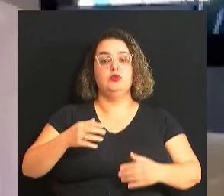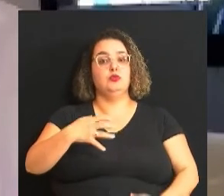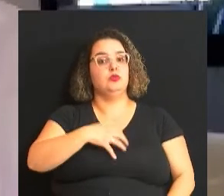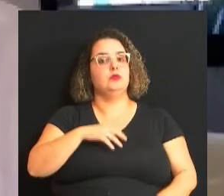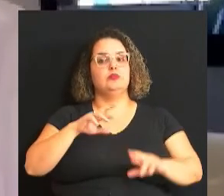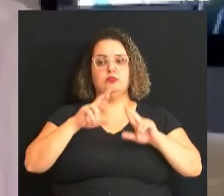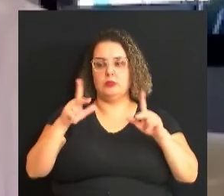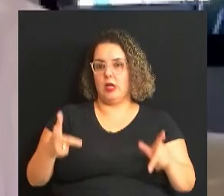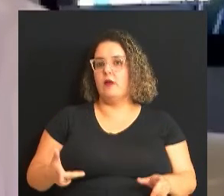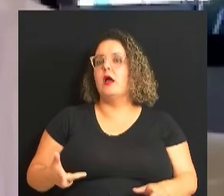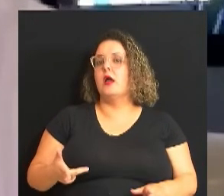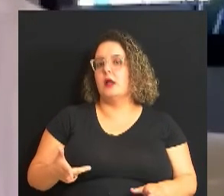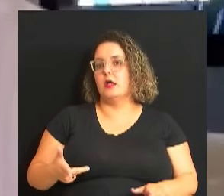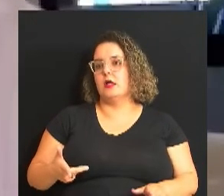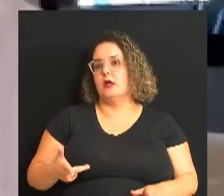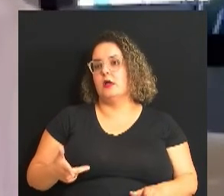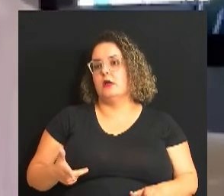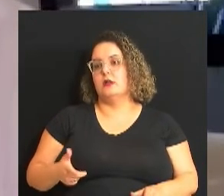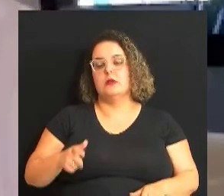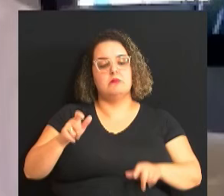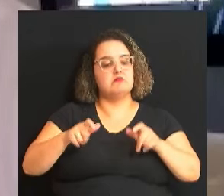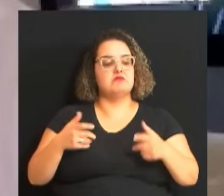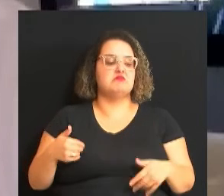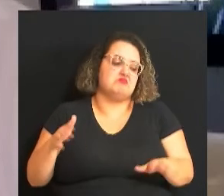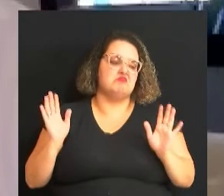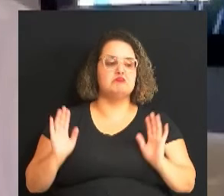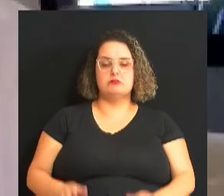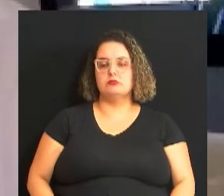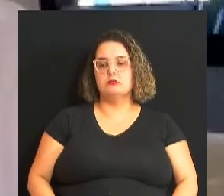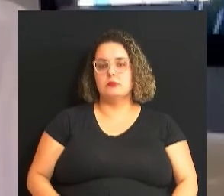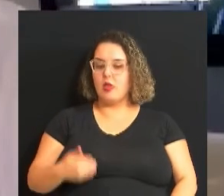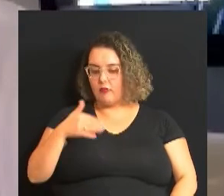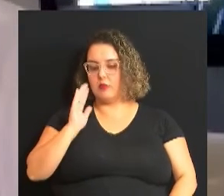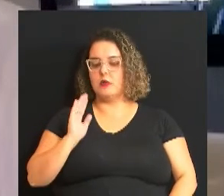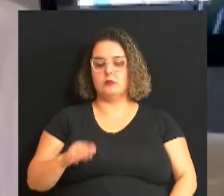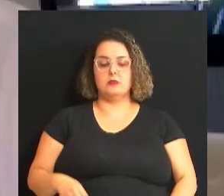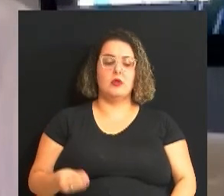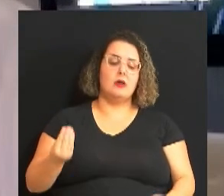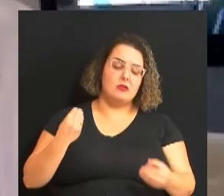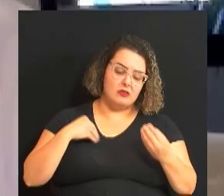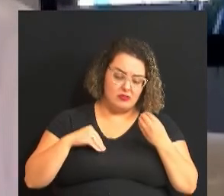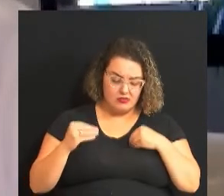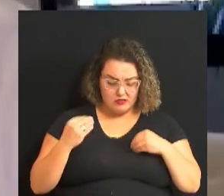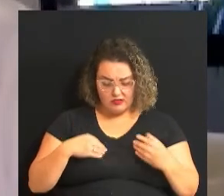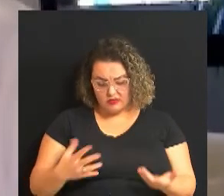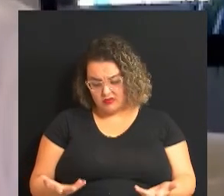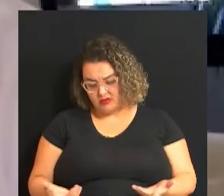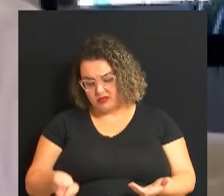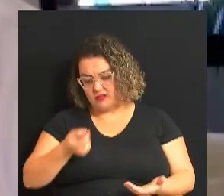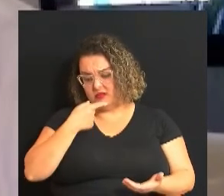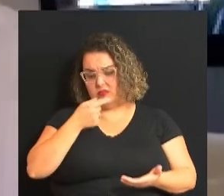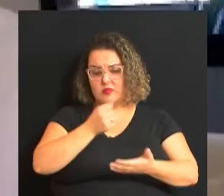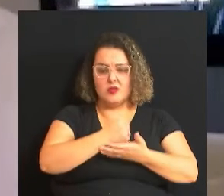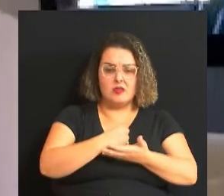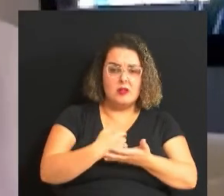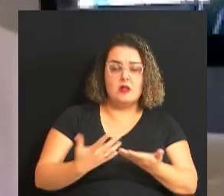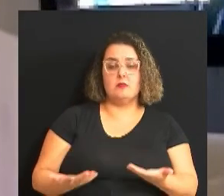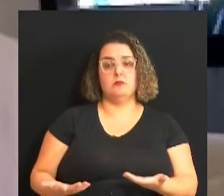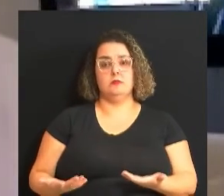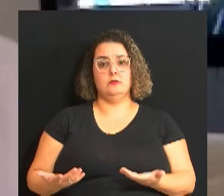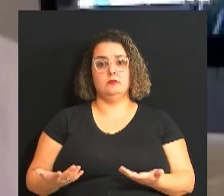diferente. Tem pessoas que não dão muita bola, tem pessoas que vão ficar deprimidas, que vão precisar tomar remédio. Então, você tem que